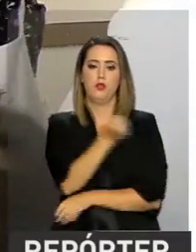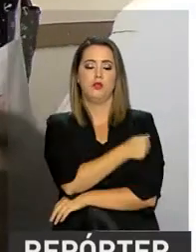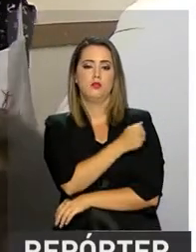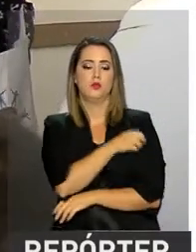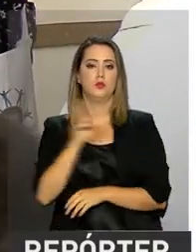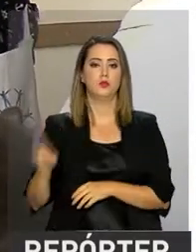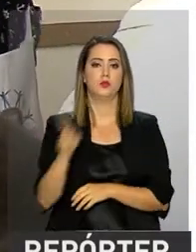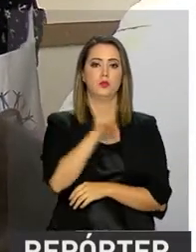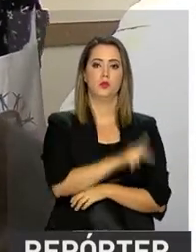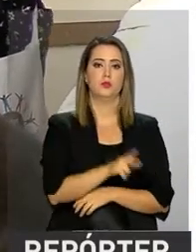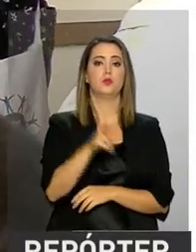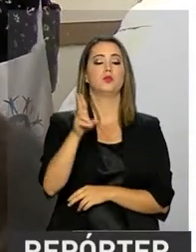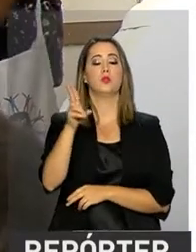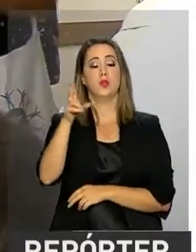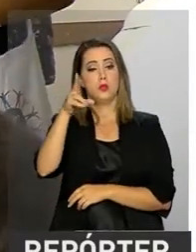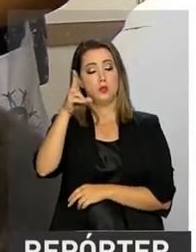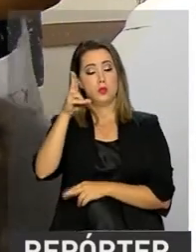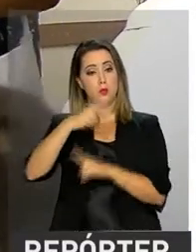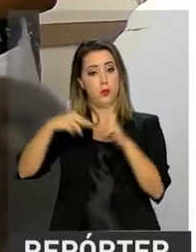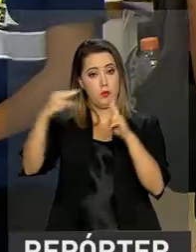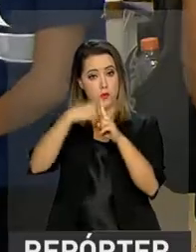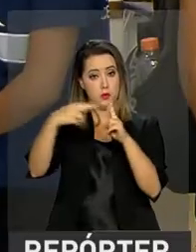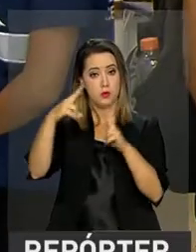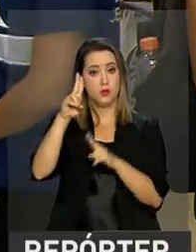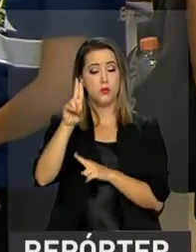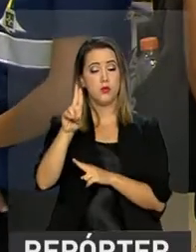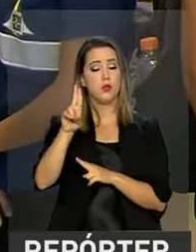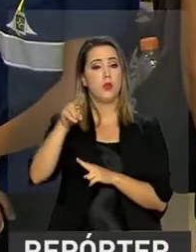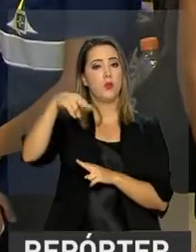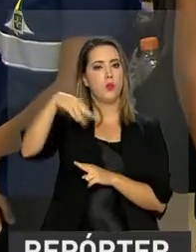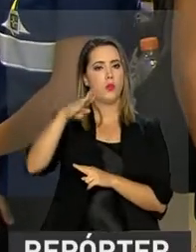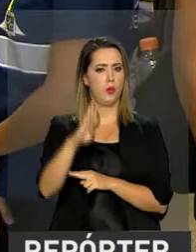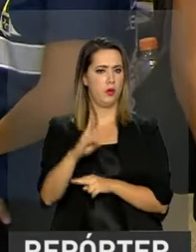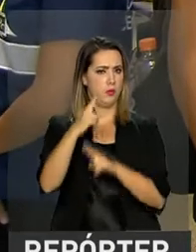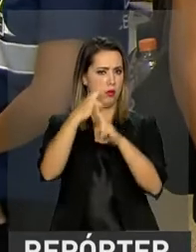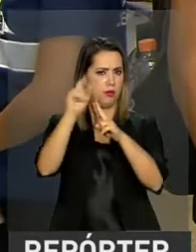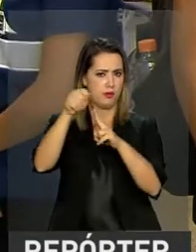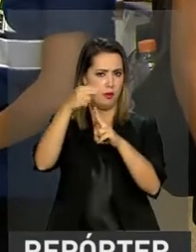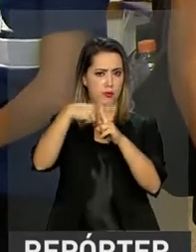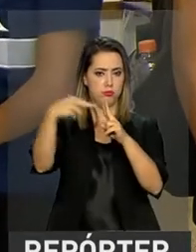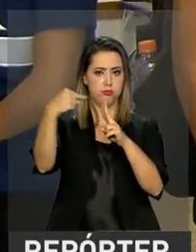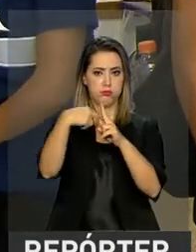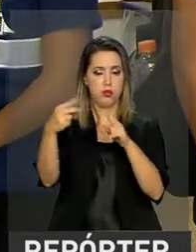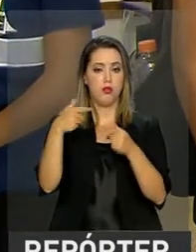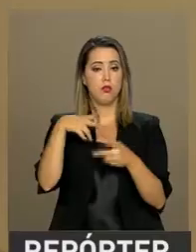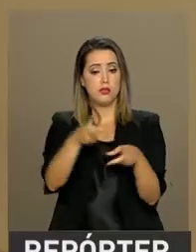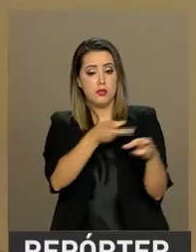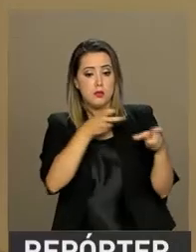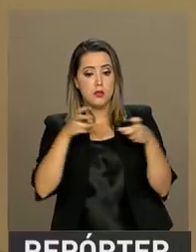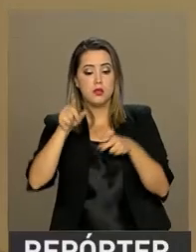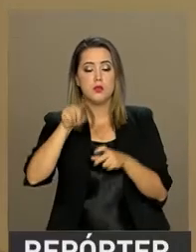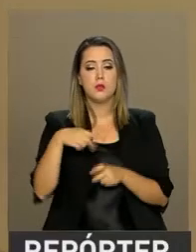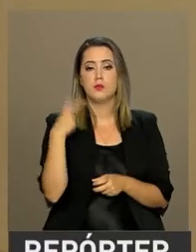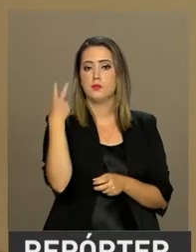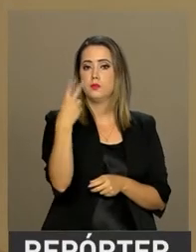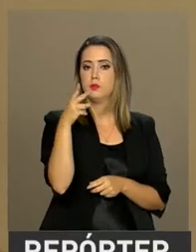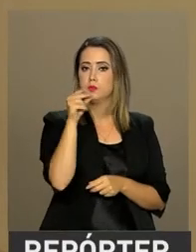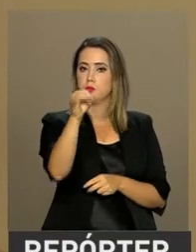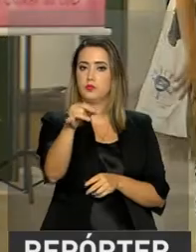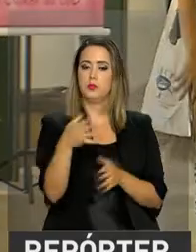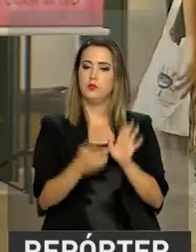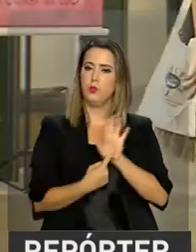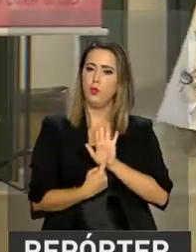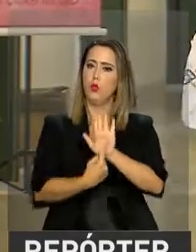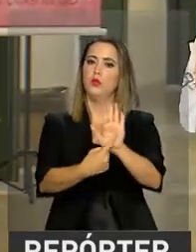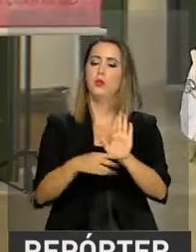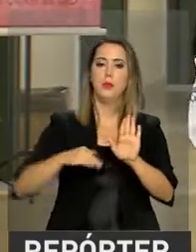e professores da UNB e funcionários do HUB. A expectativa é que o evento receba, nos dois dias de exposição,